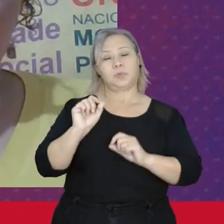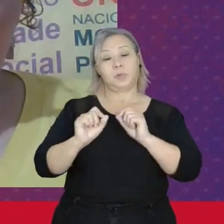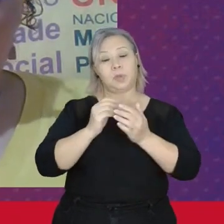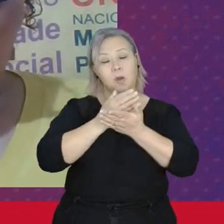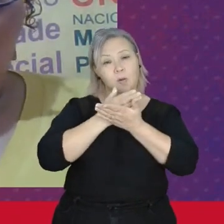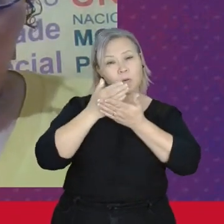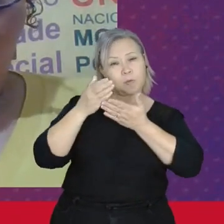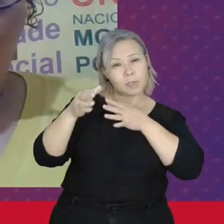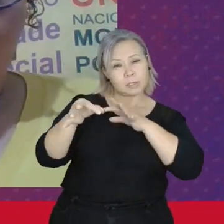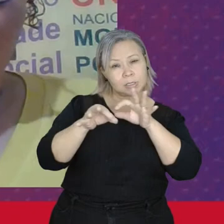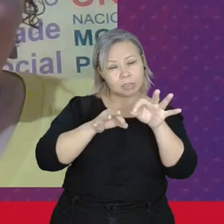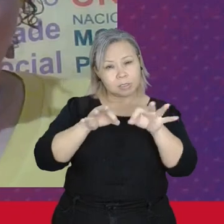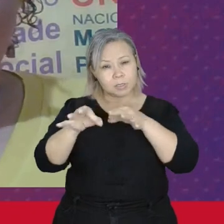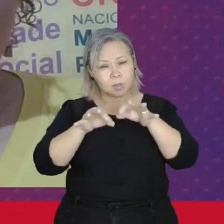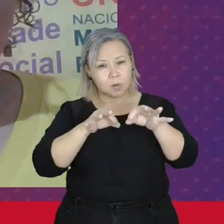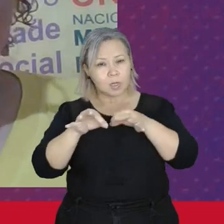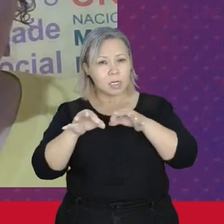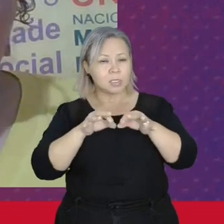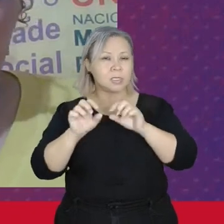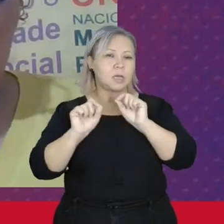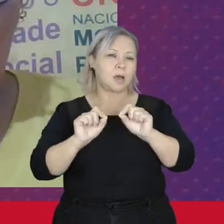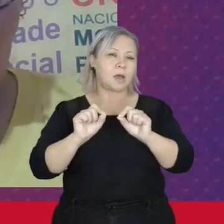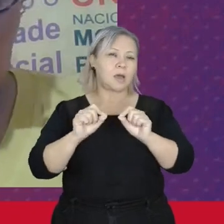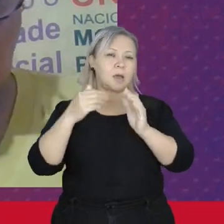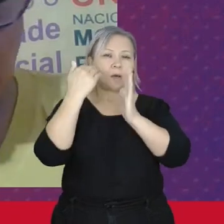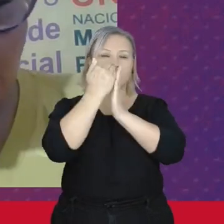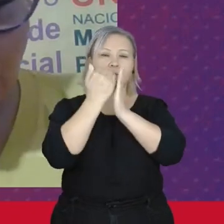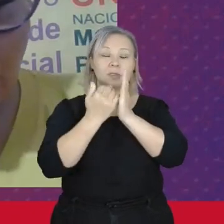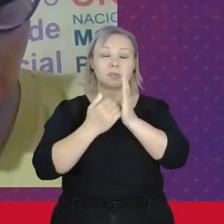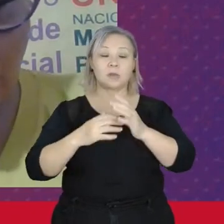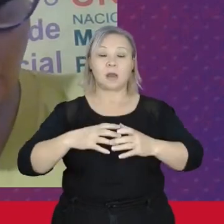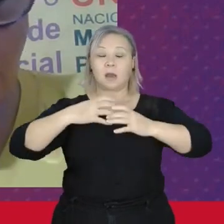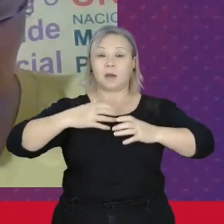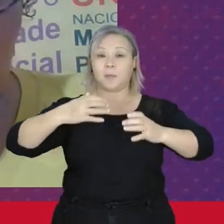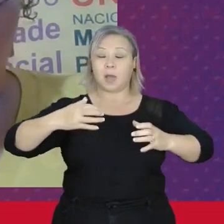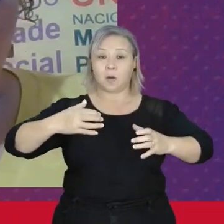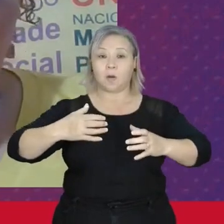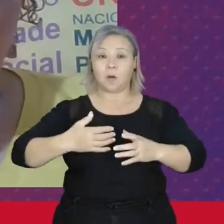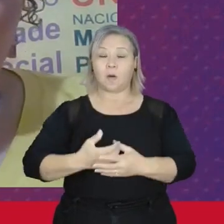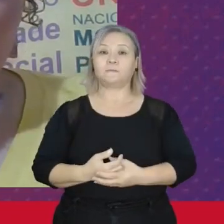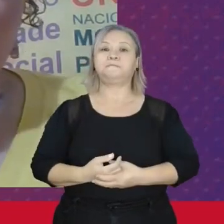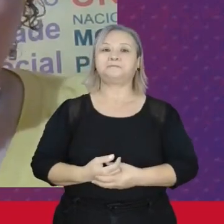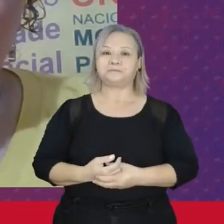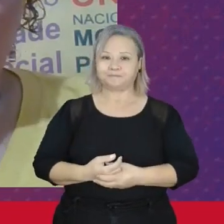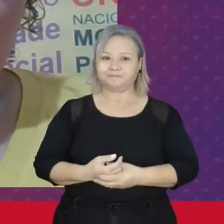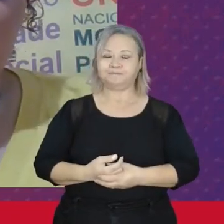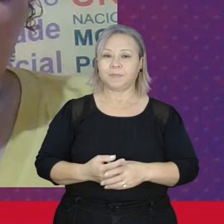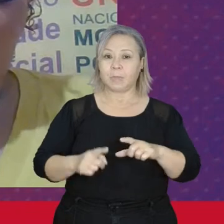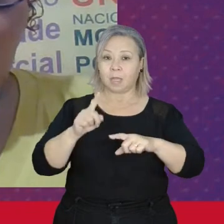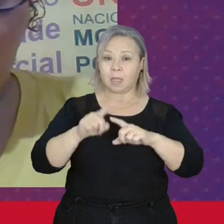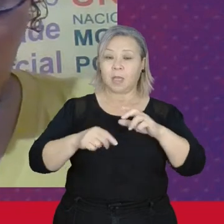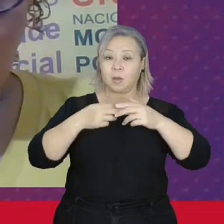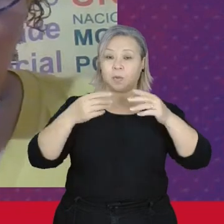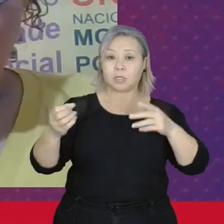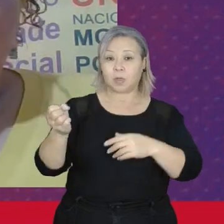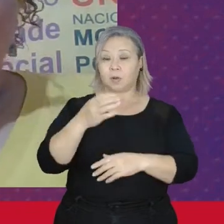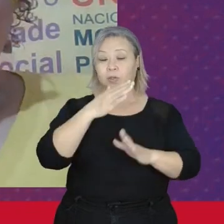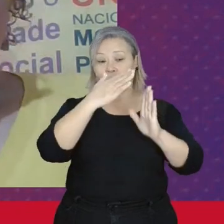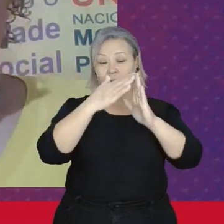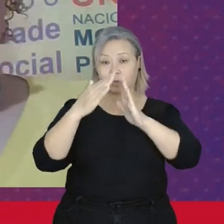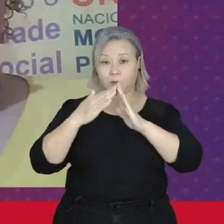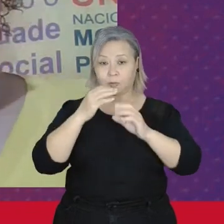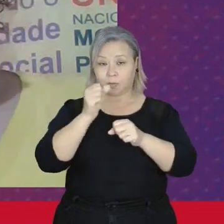começamos a construir uma escala muito maior de produção de novas